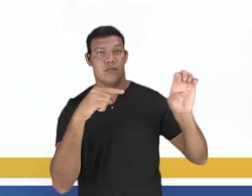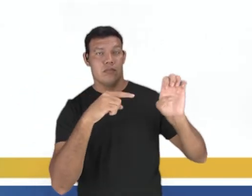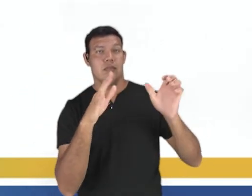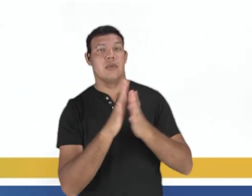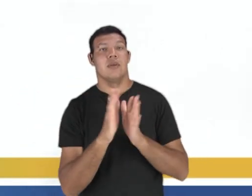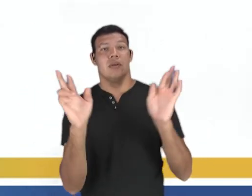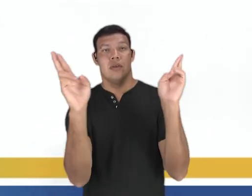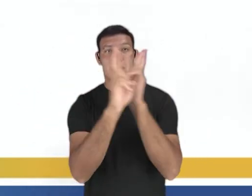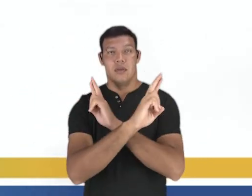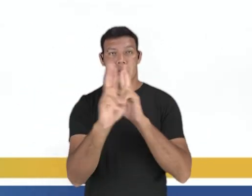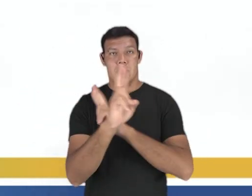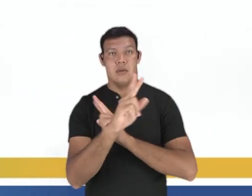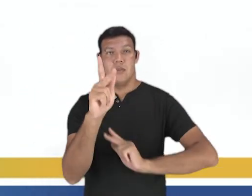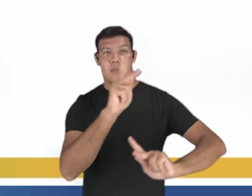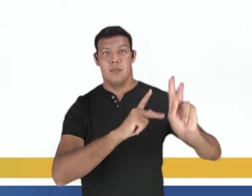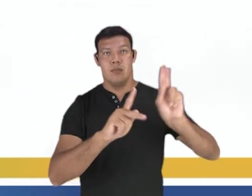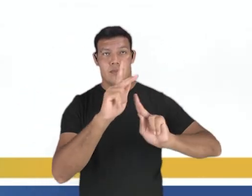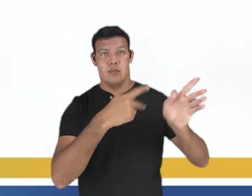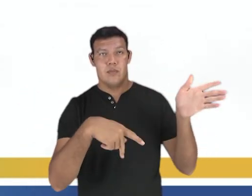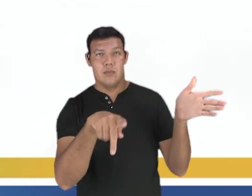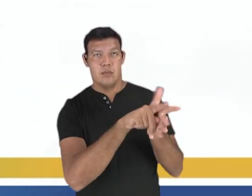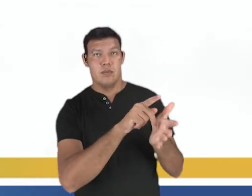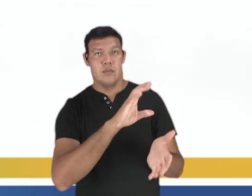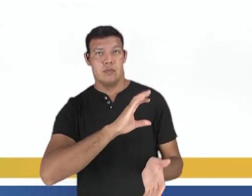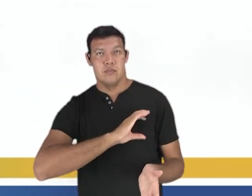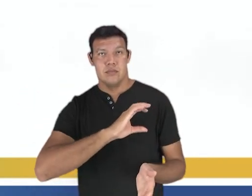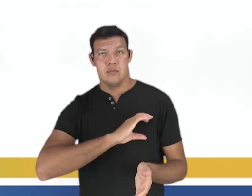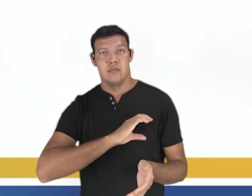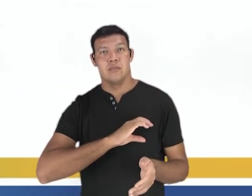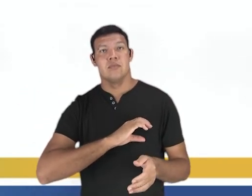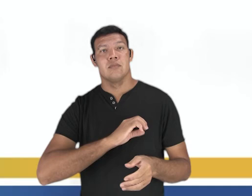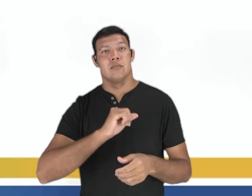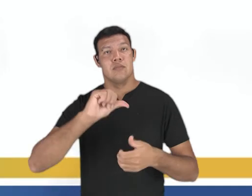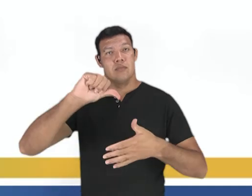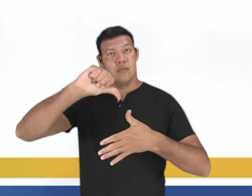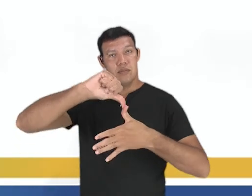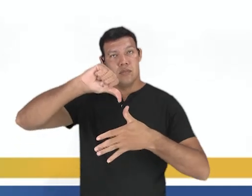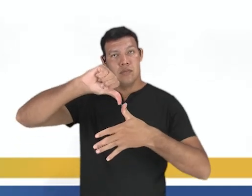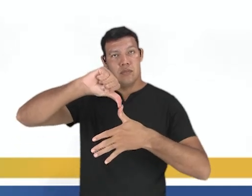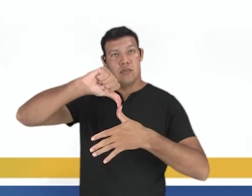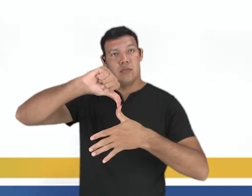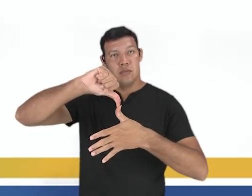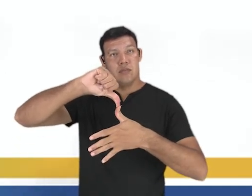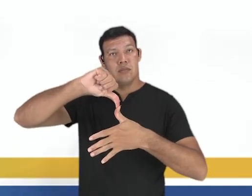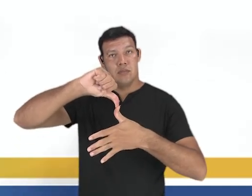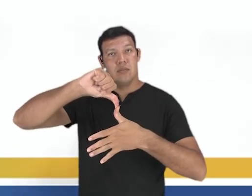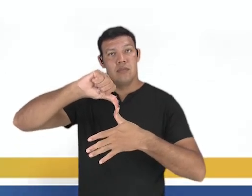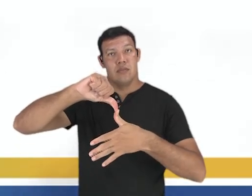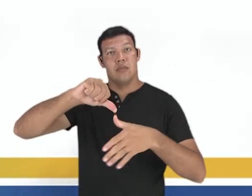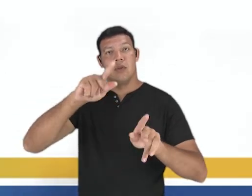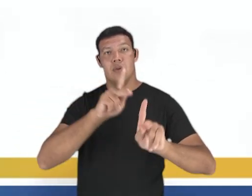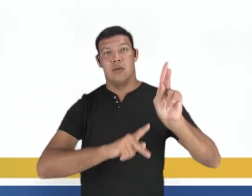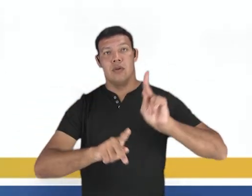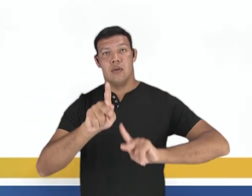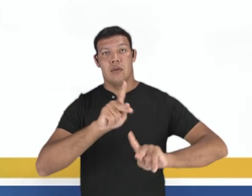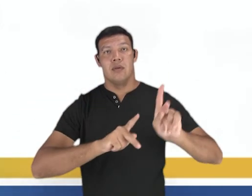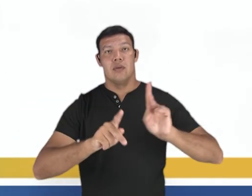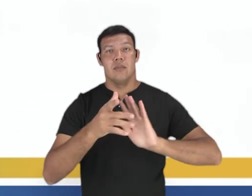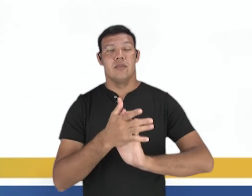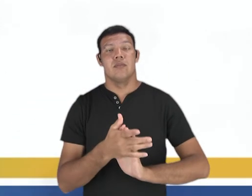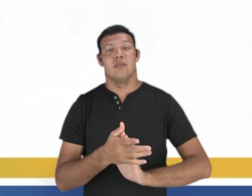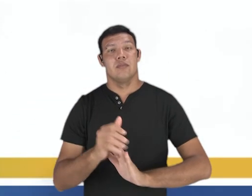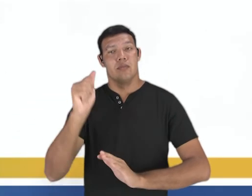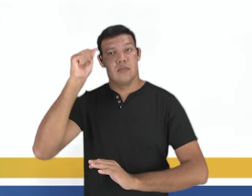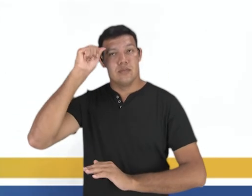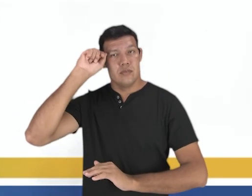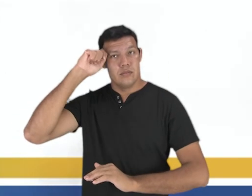canadenses da América e aos povos africanos de maneira geral. Pensou? Pensou? Pensou? Vamos